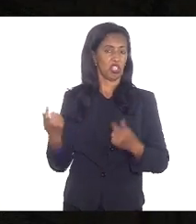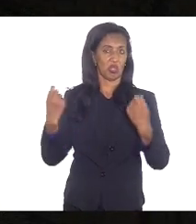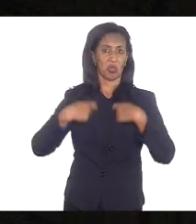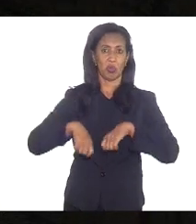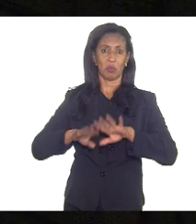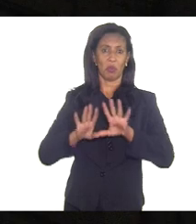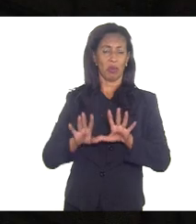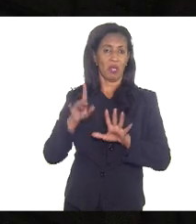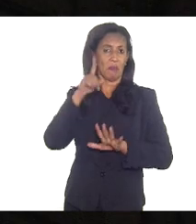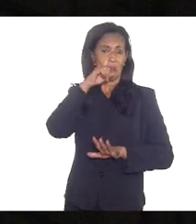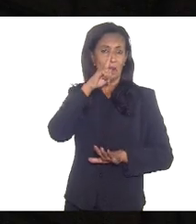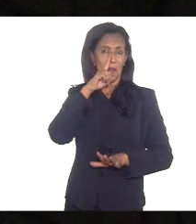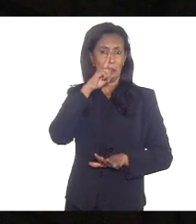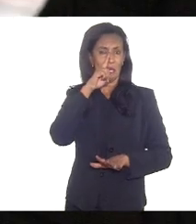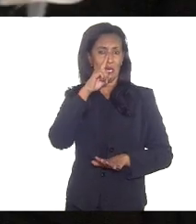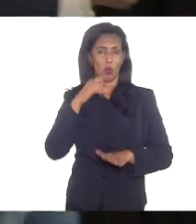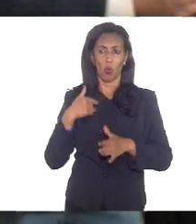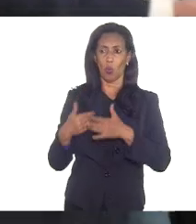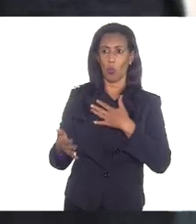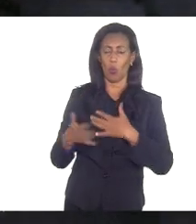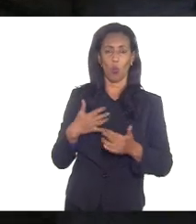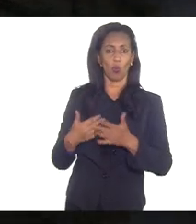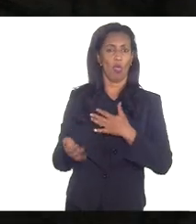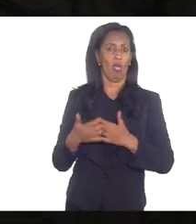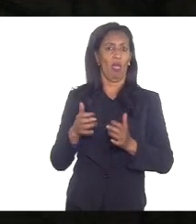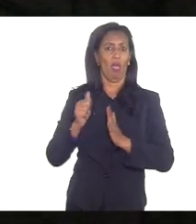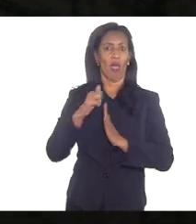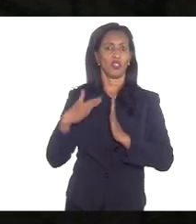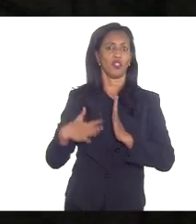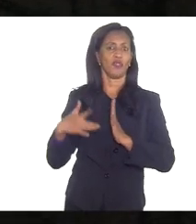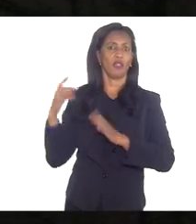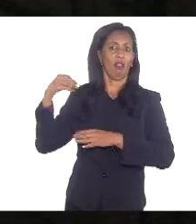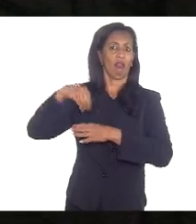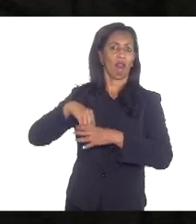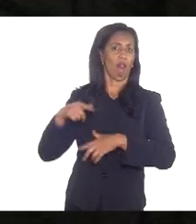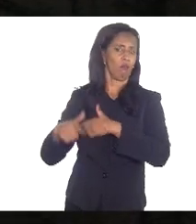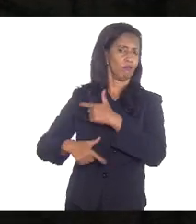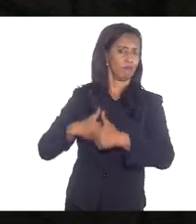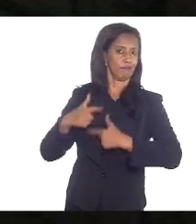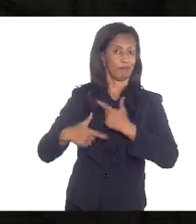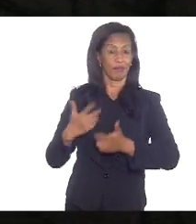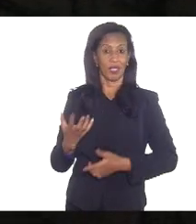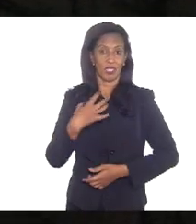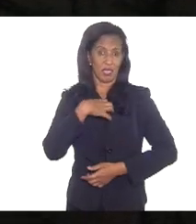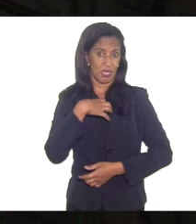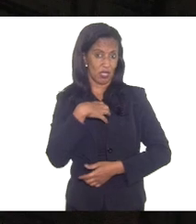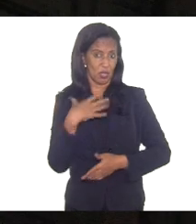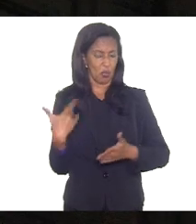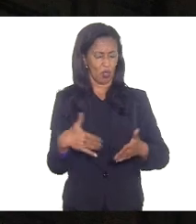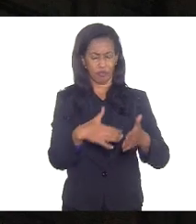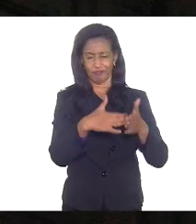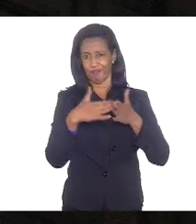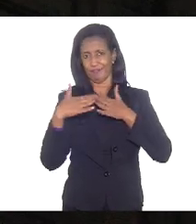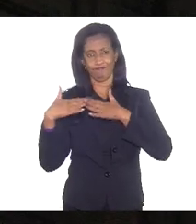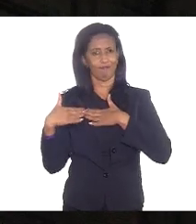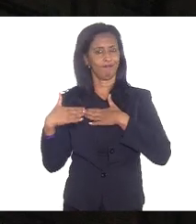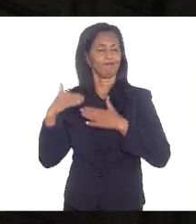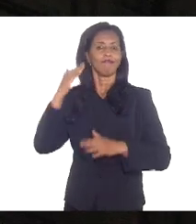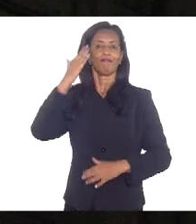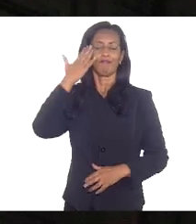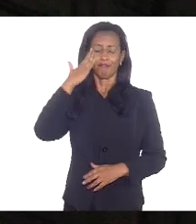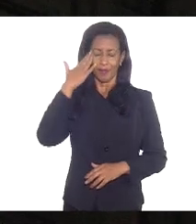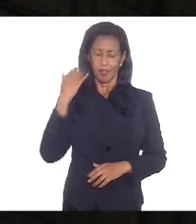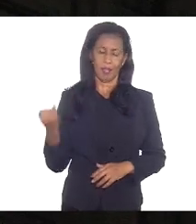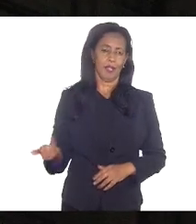em risco qualquer tipo de atividade hoje no serviço público. Então, nesse sentido, nós nos abstemos,